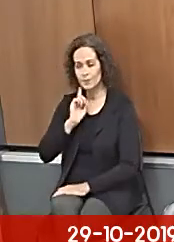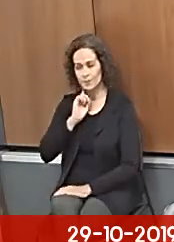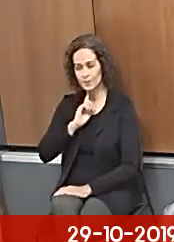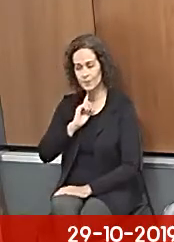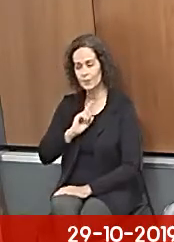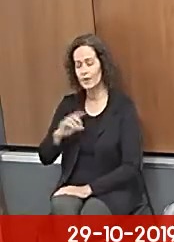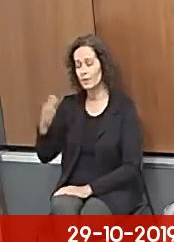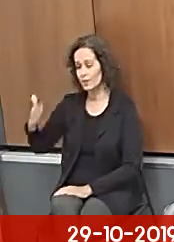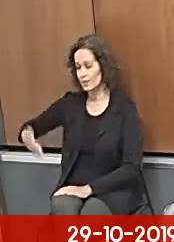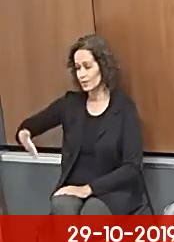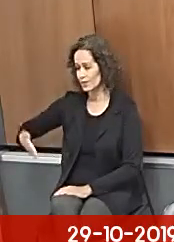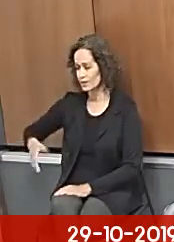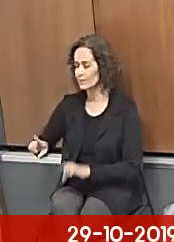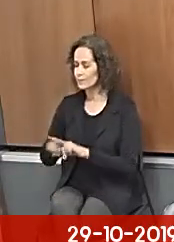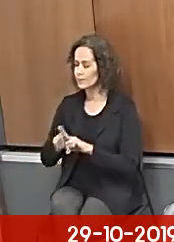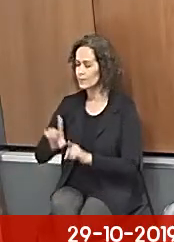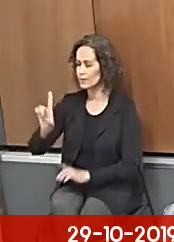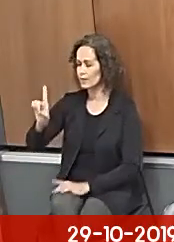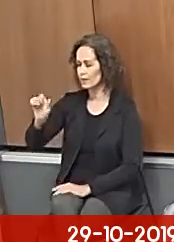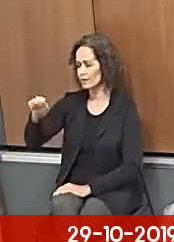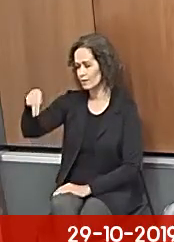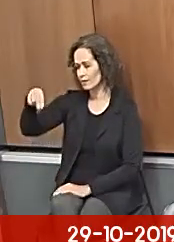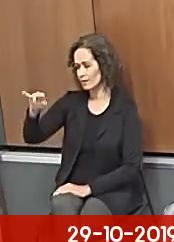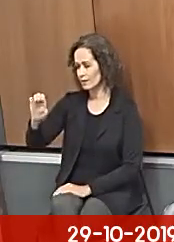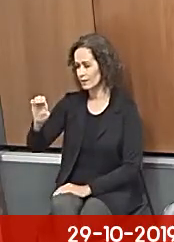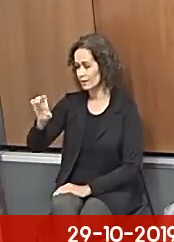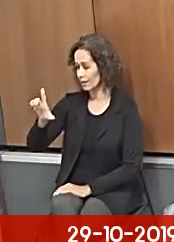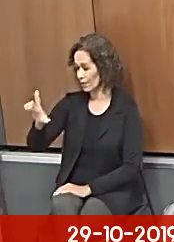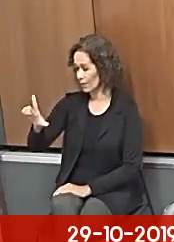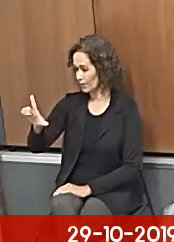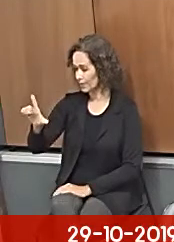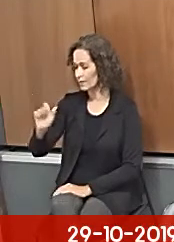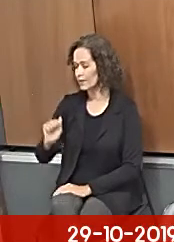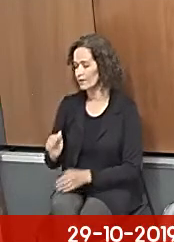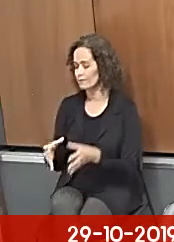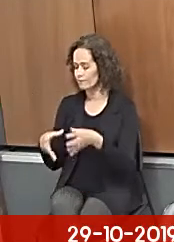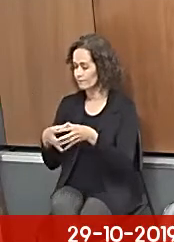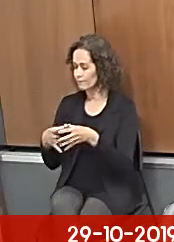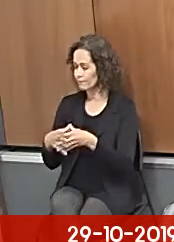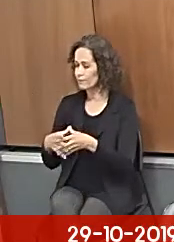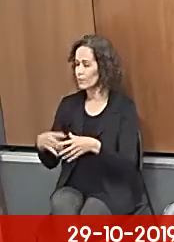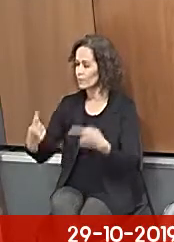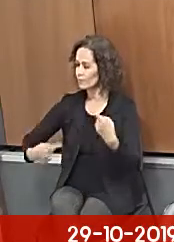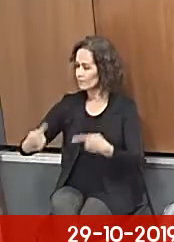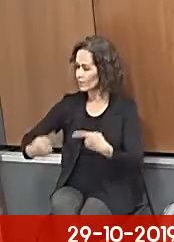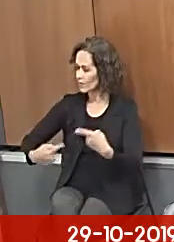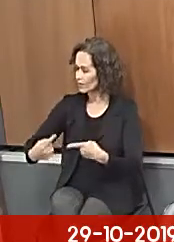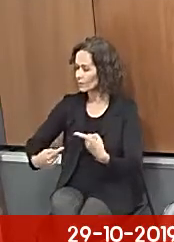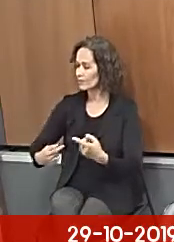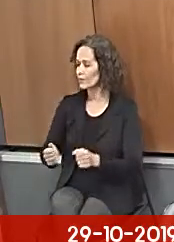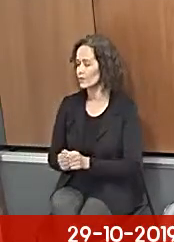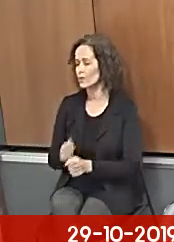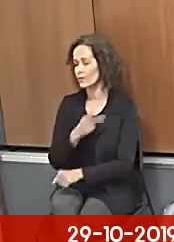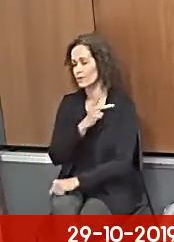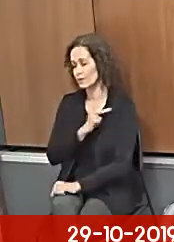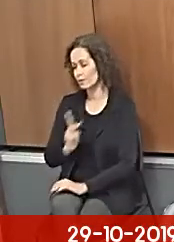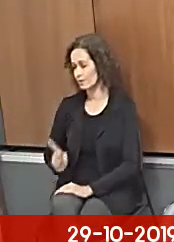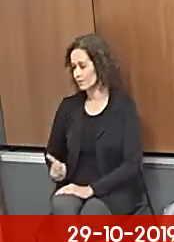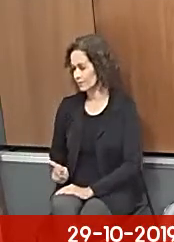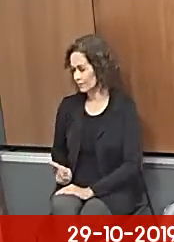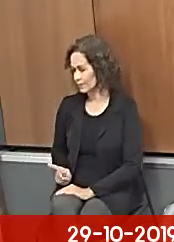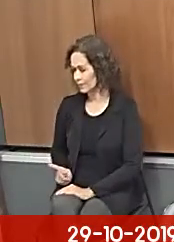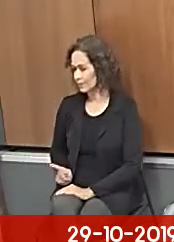direita. Daniel Ribeiro, advogado, Departamento Jurídico, representando Adriano Guilherme de Aro Ferreira, presidente da Federação Mineira de